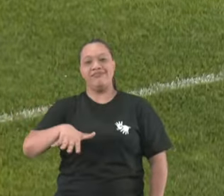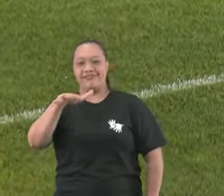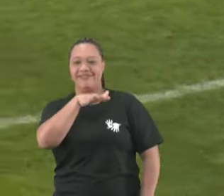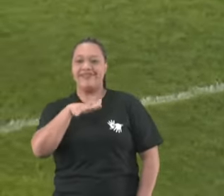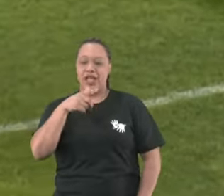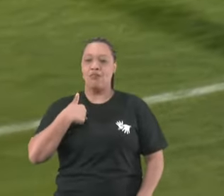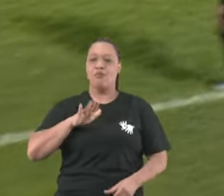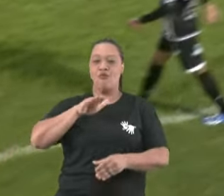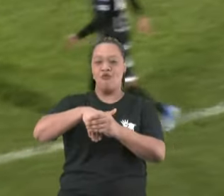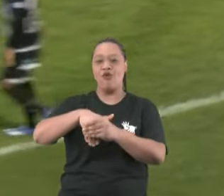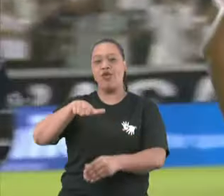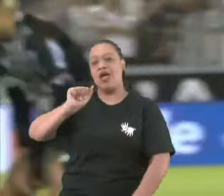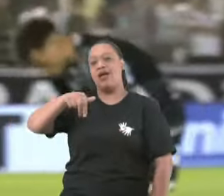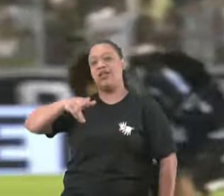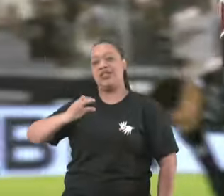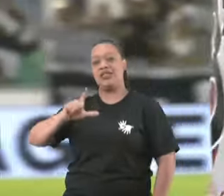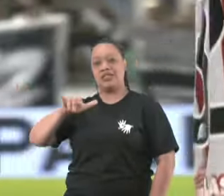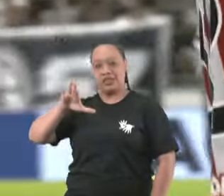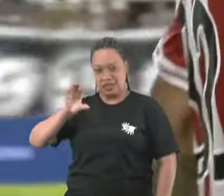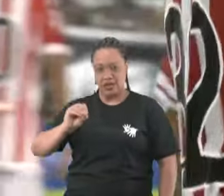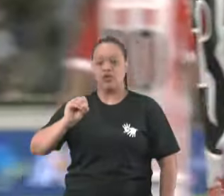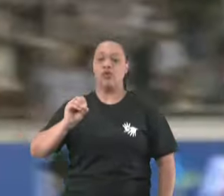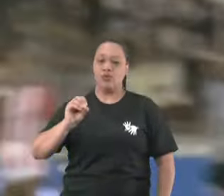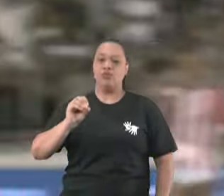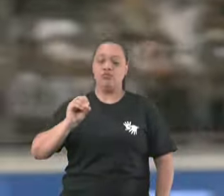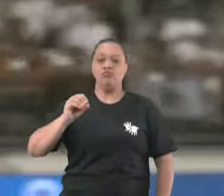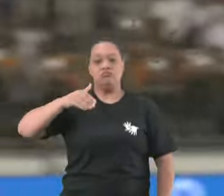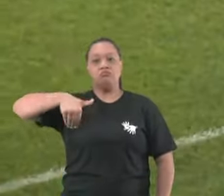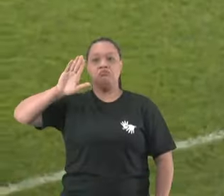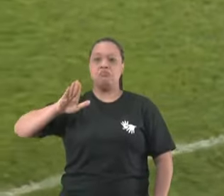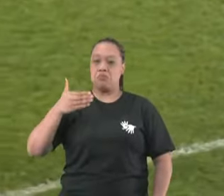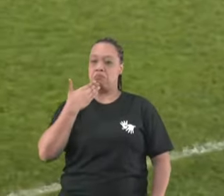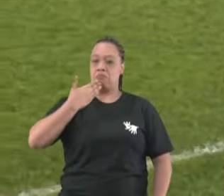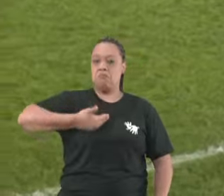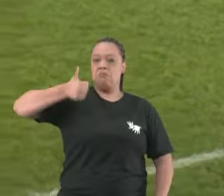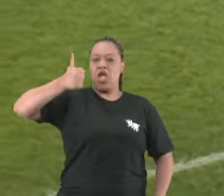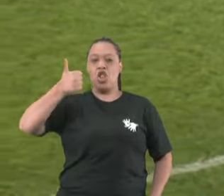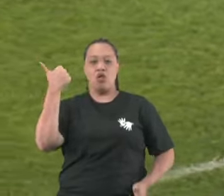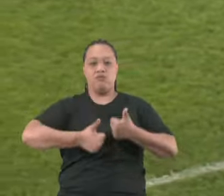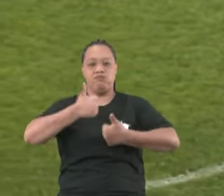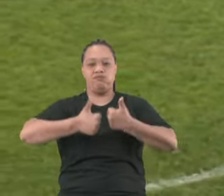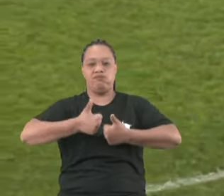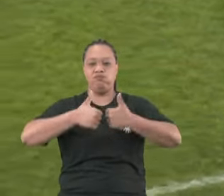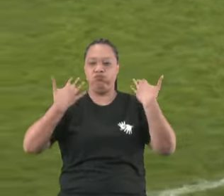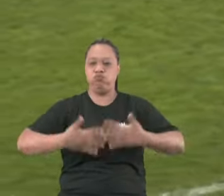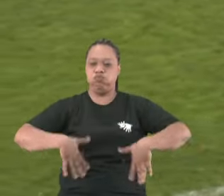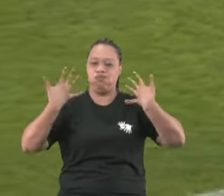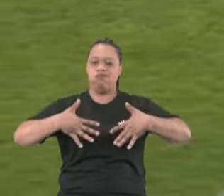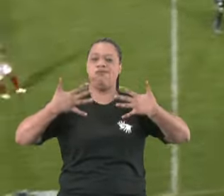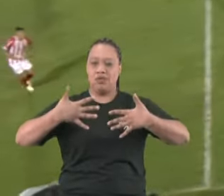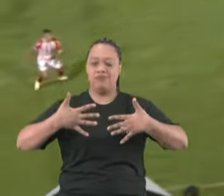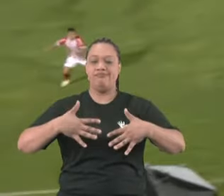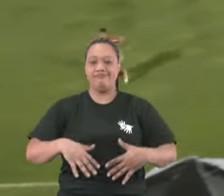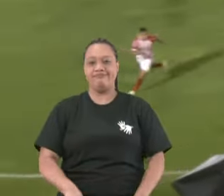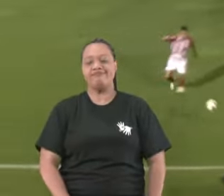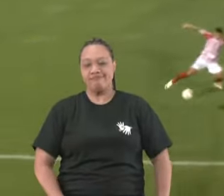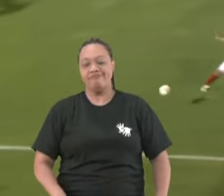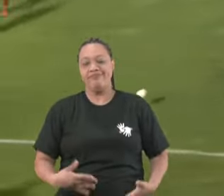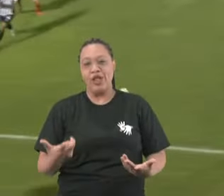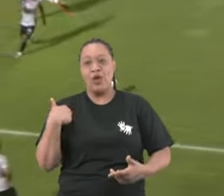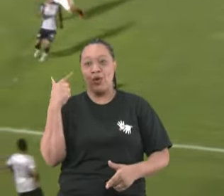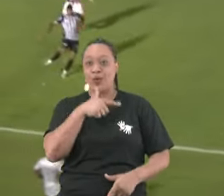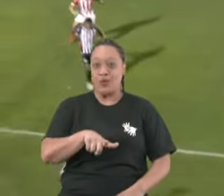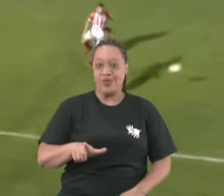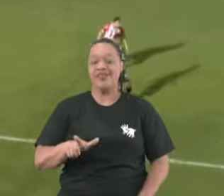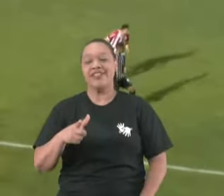meu voto é de Anselmo Ramon. O Anselmo Ramon é, mais uma vez, decisivo. Paulo Lira. Vou seguir o